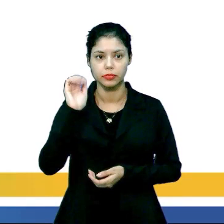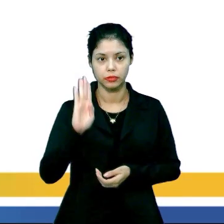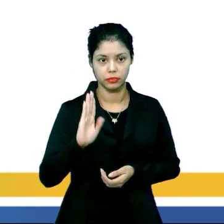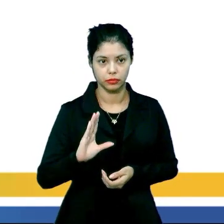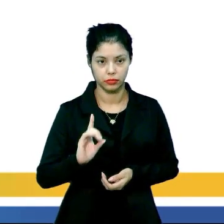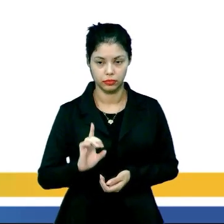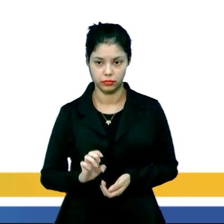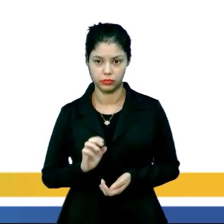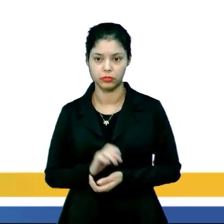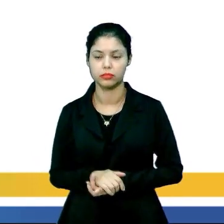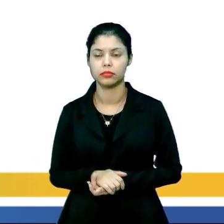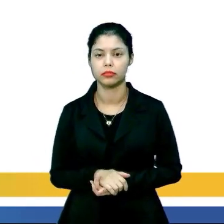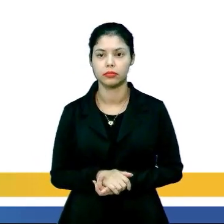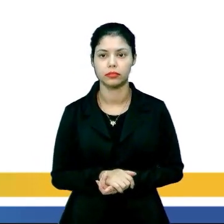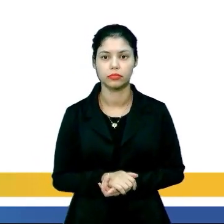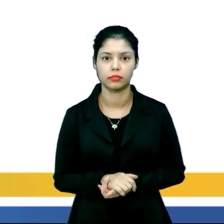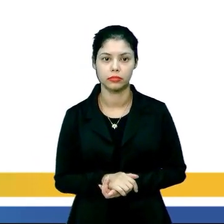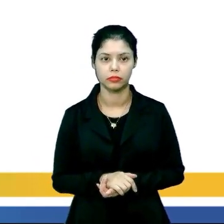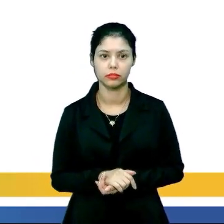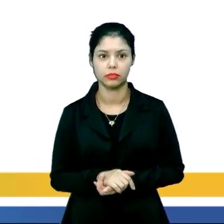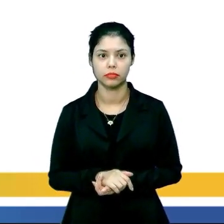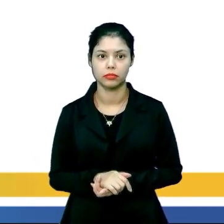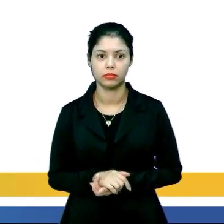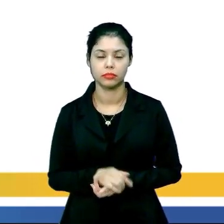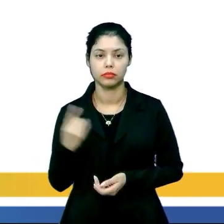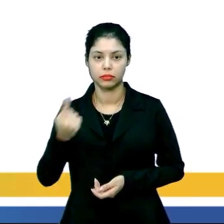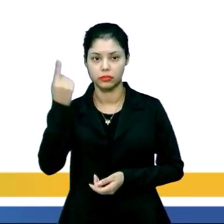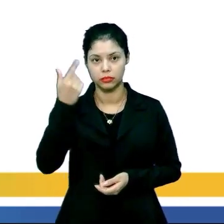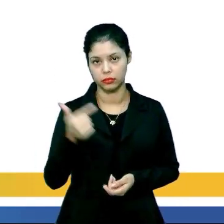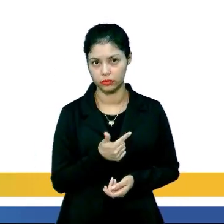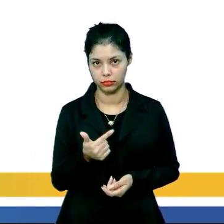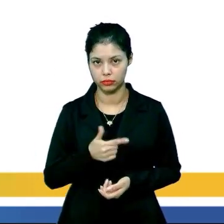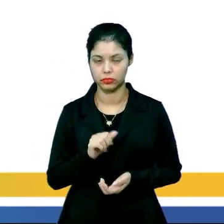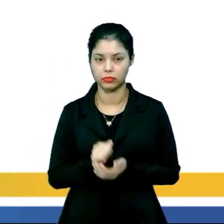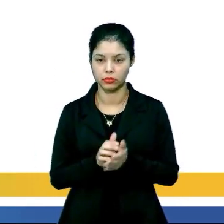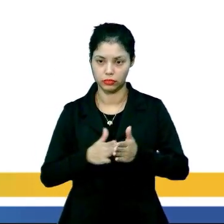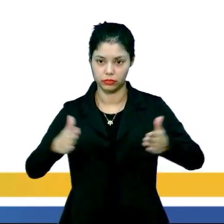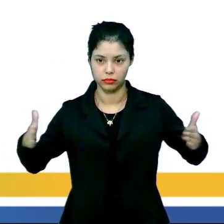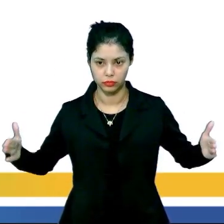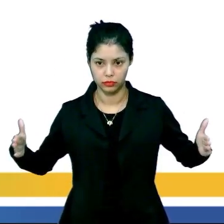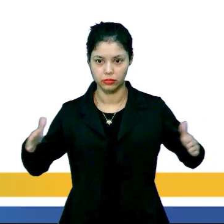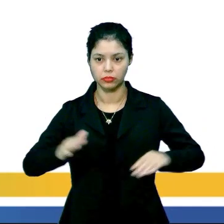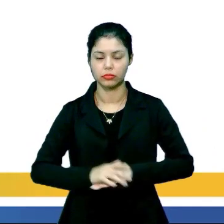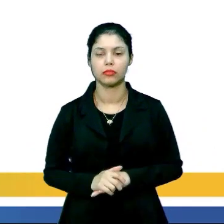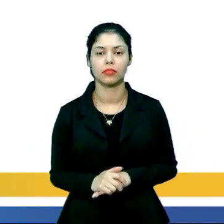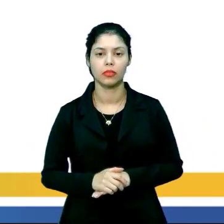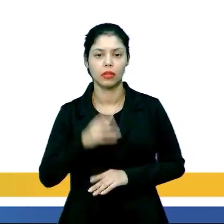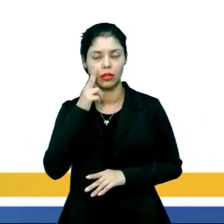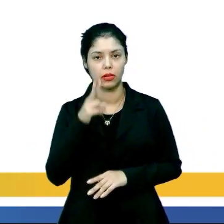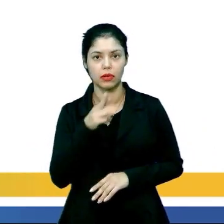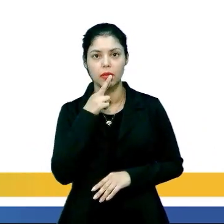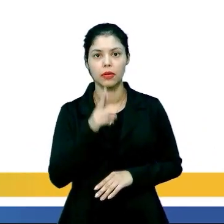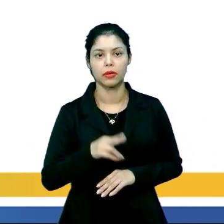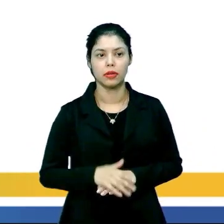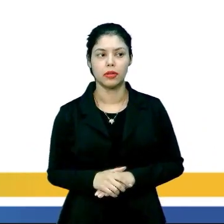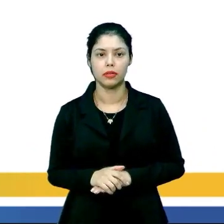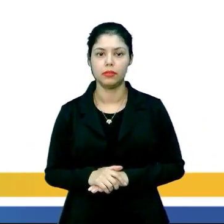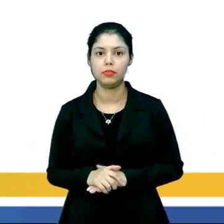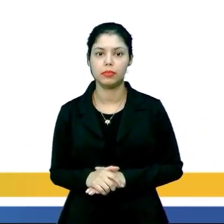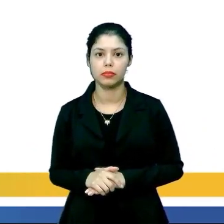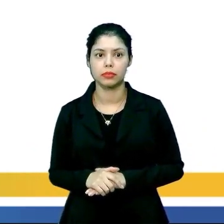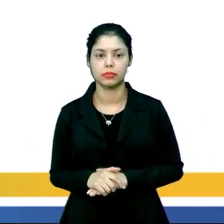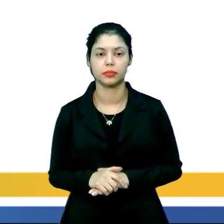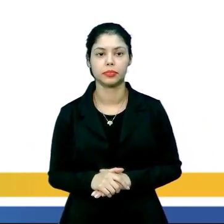desse refrigerador. O primeiro, altura, e o segundo, largura aí. Vamos responder essa